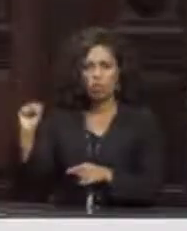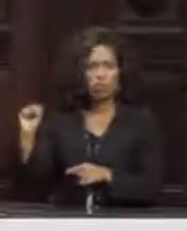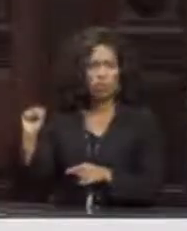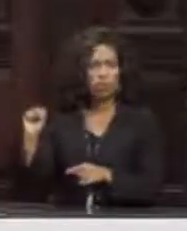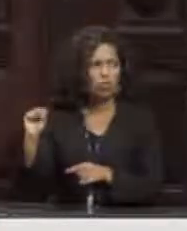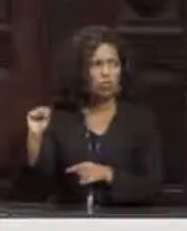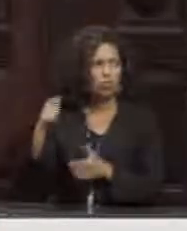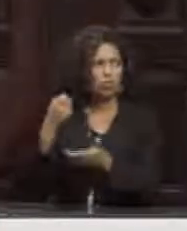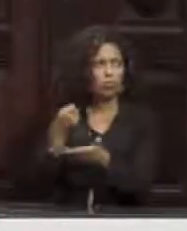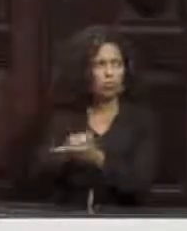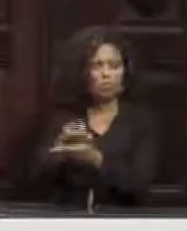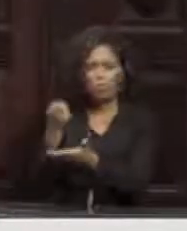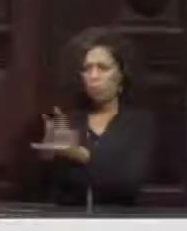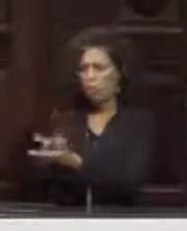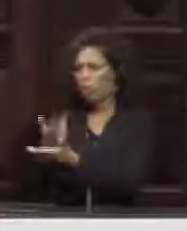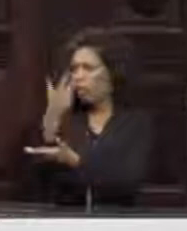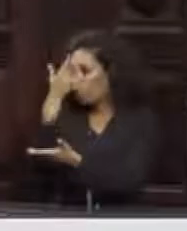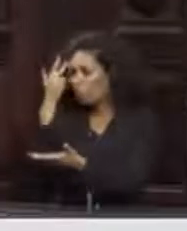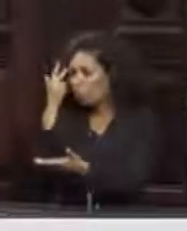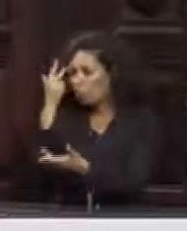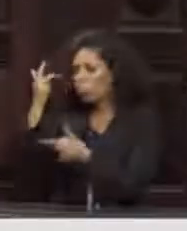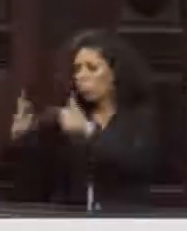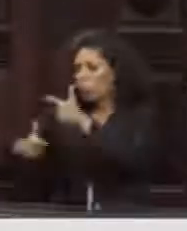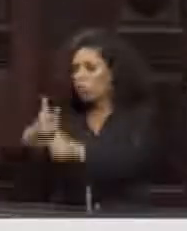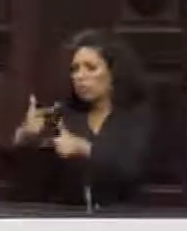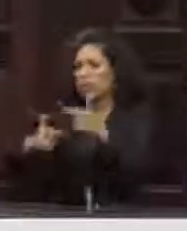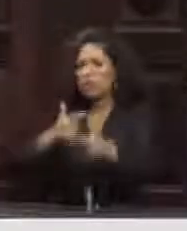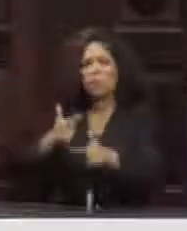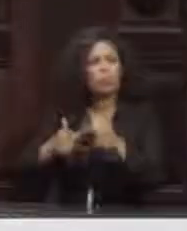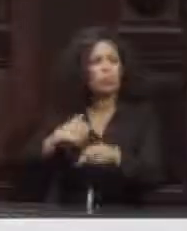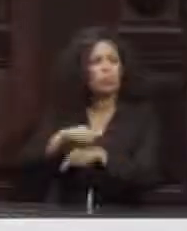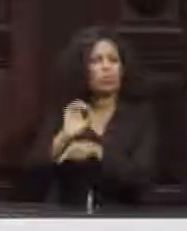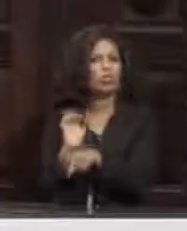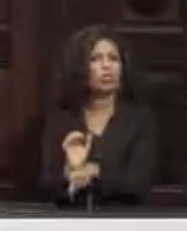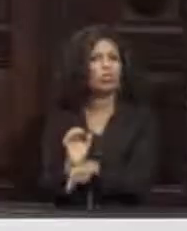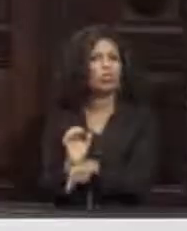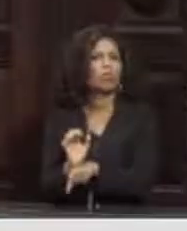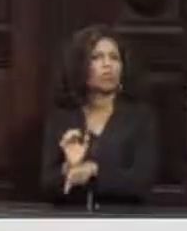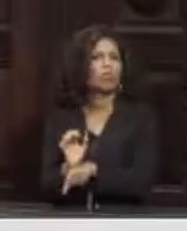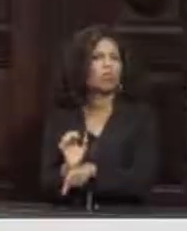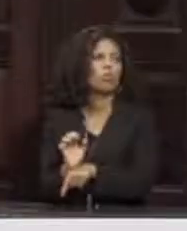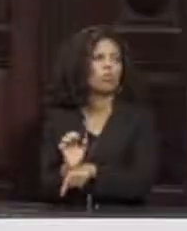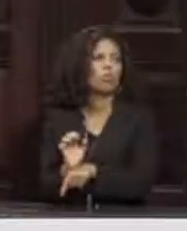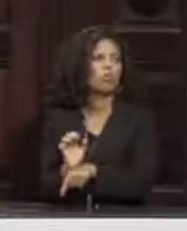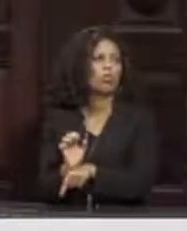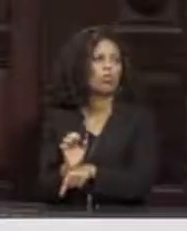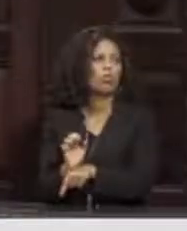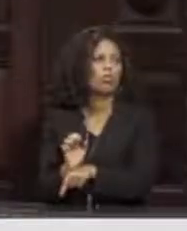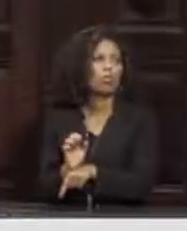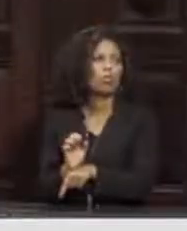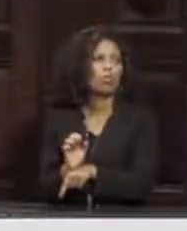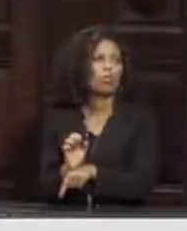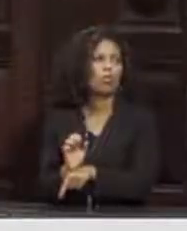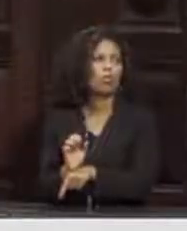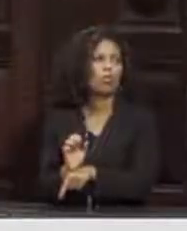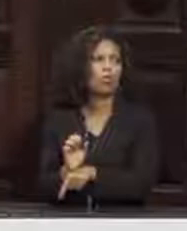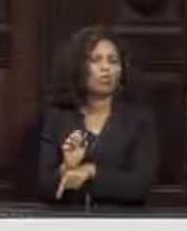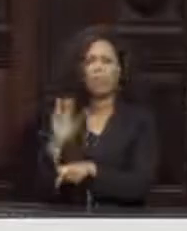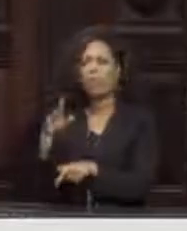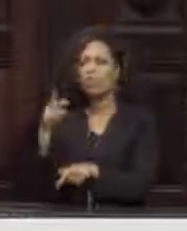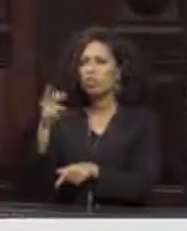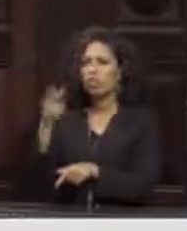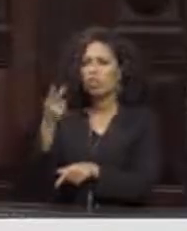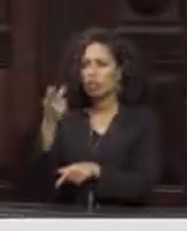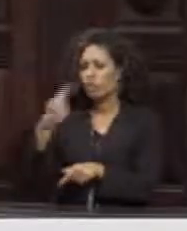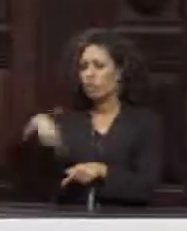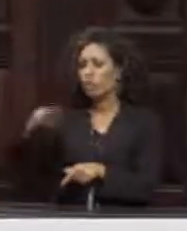para pagamento de fornecedores. Afinal de contas, nós temos a relação dos restos a pagar.